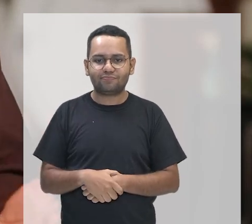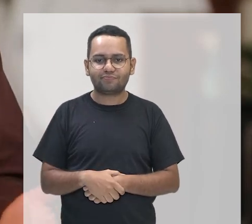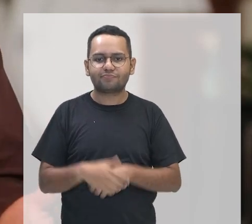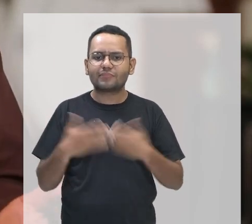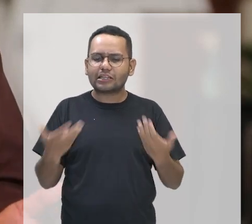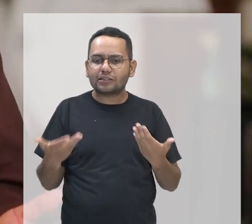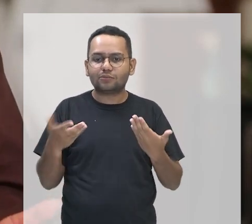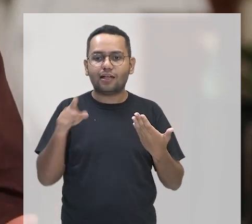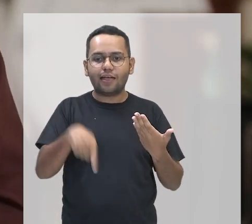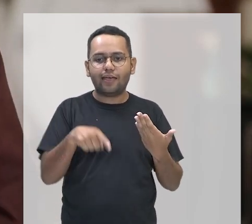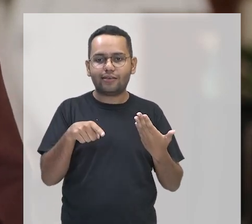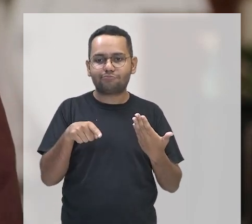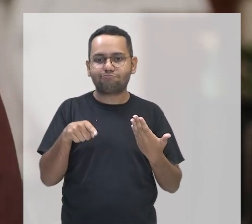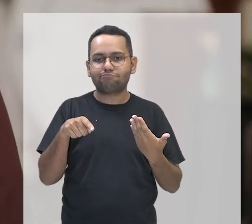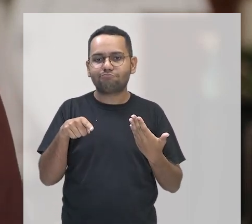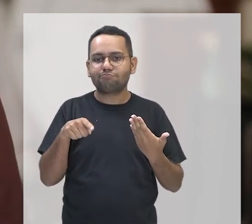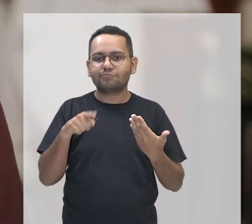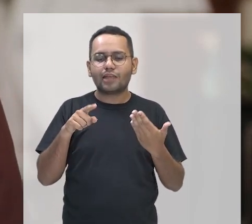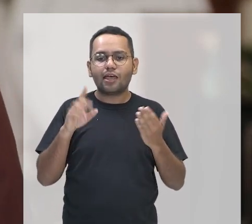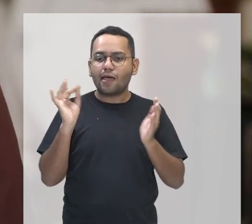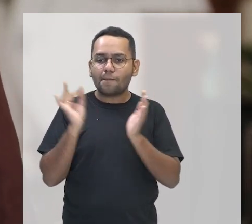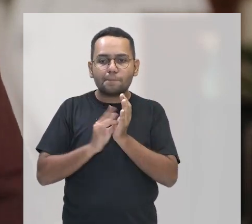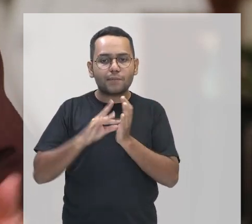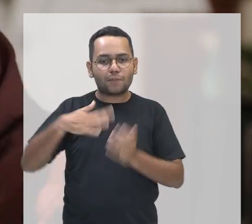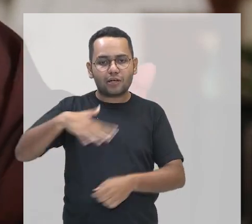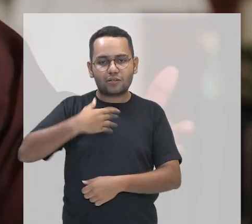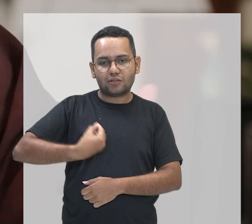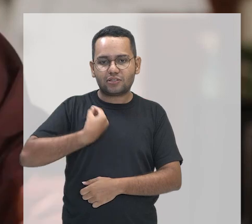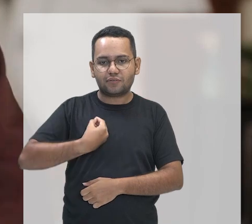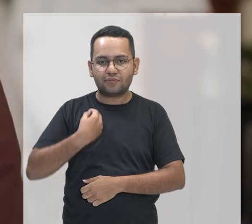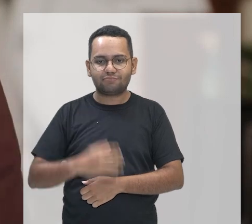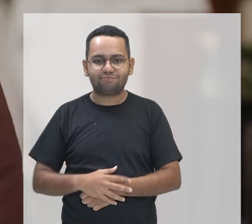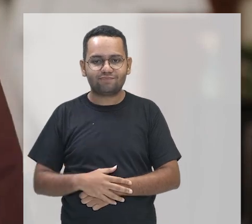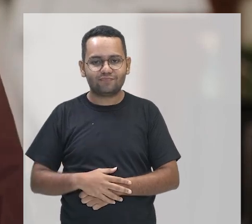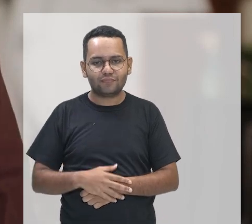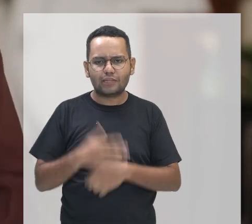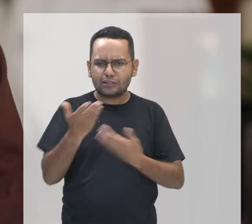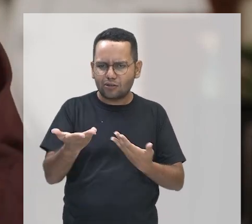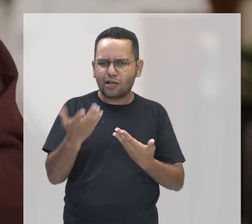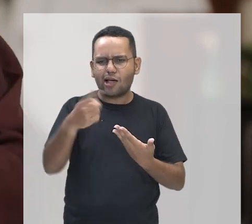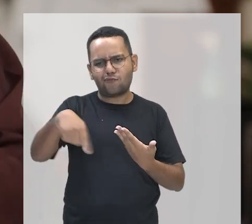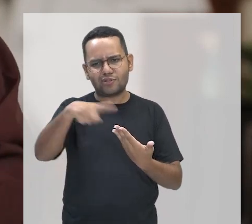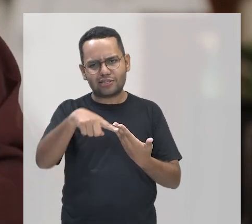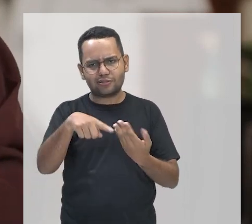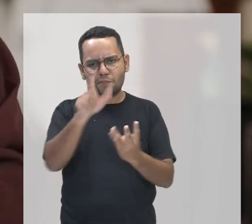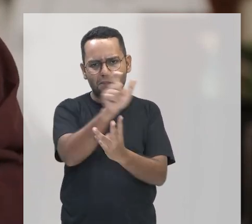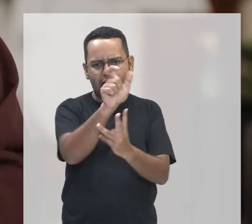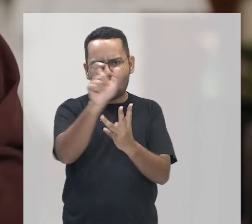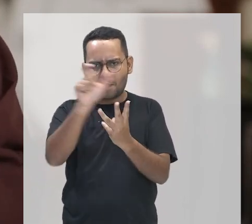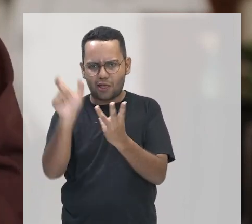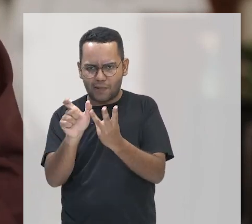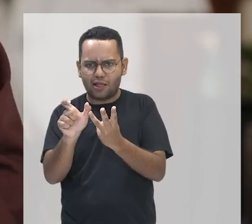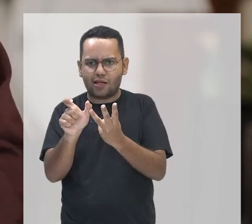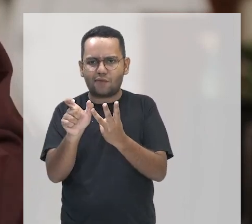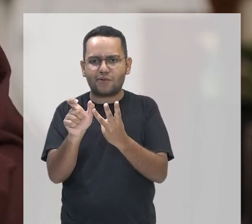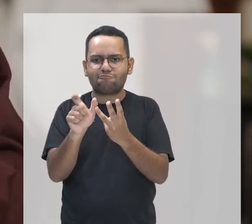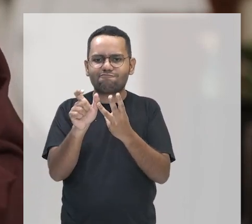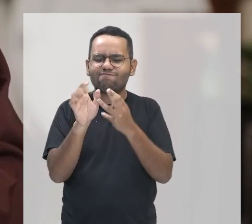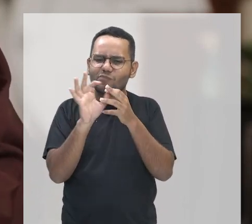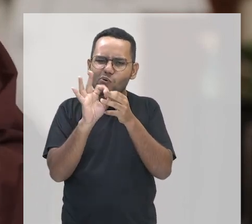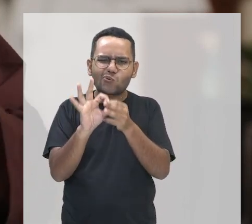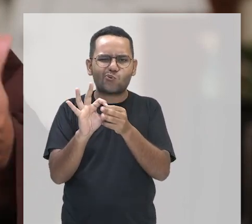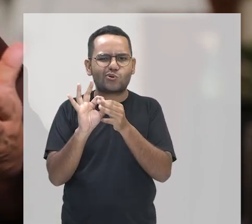Essas são realidades concretas da nossa vida. Então, o grande apelo, conjugar religião, valores